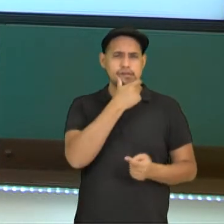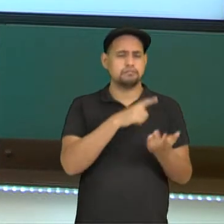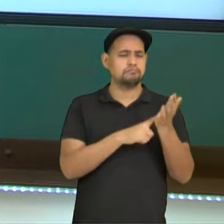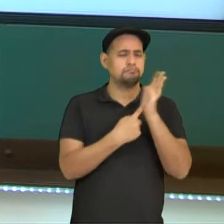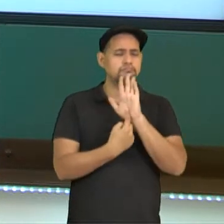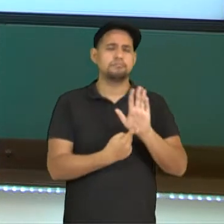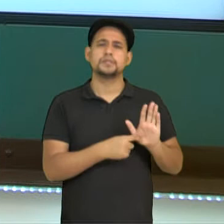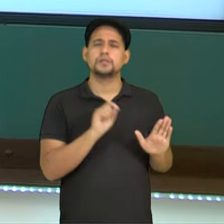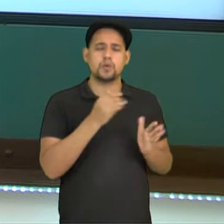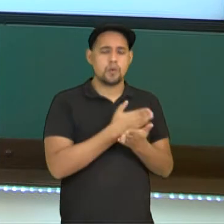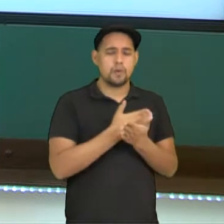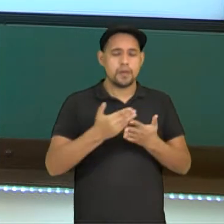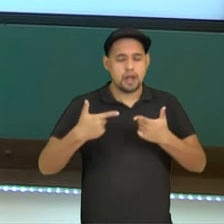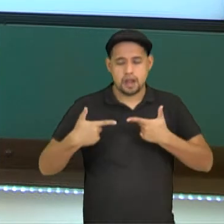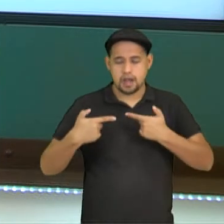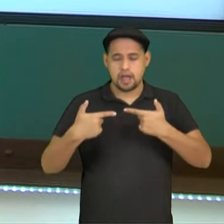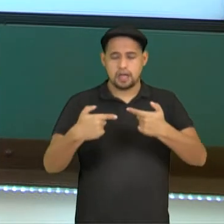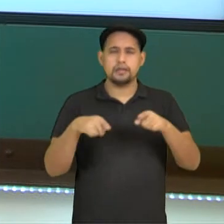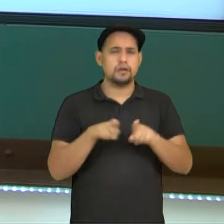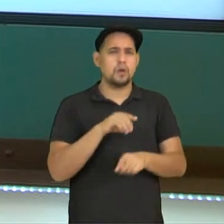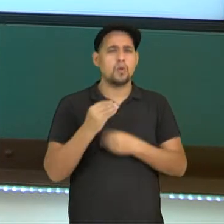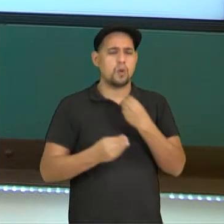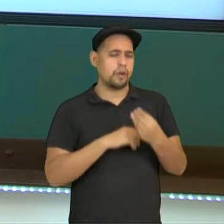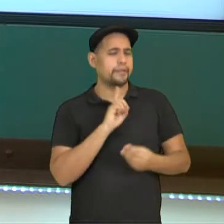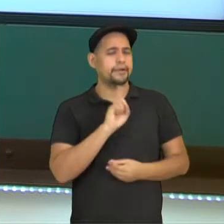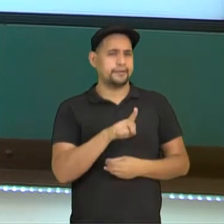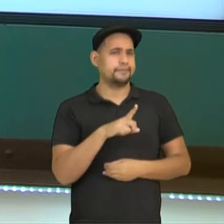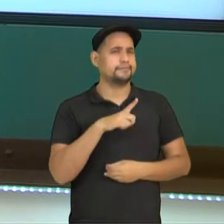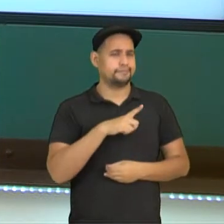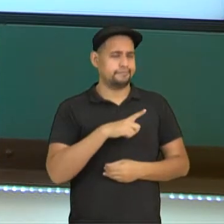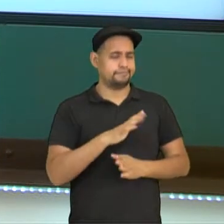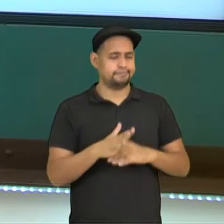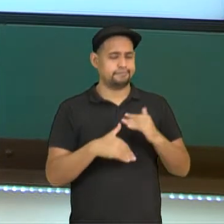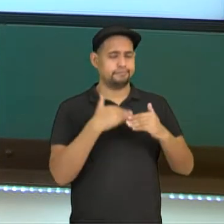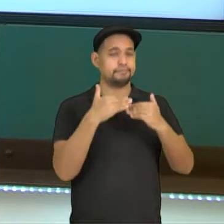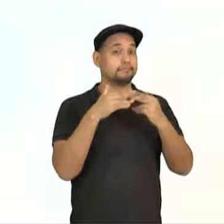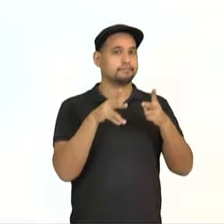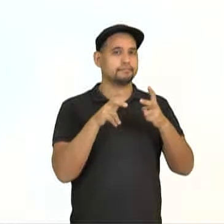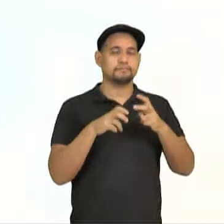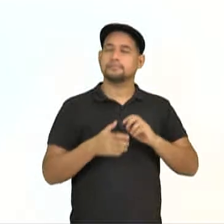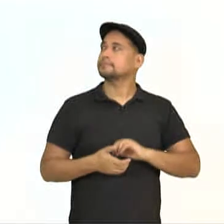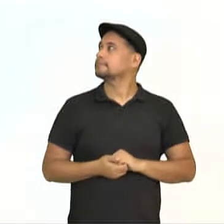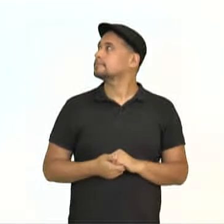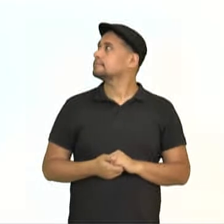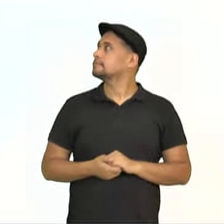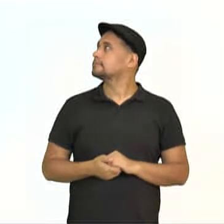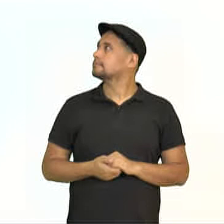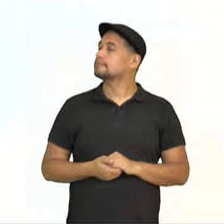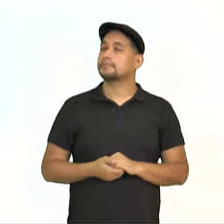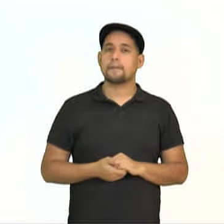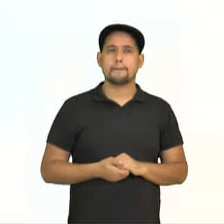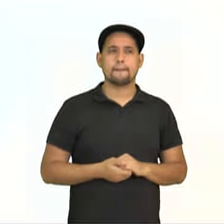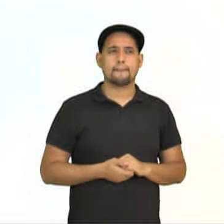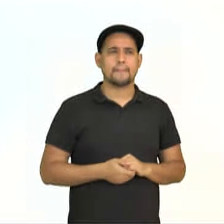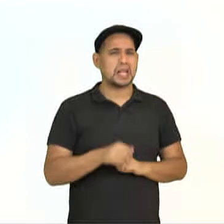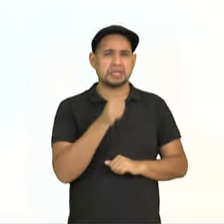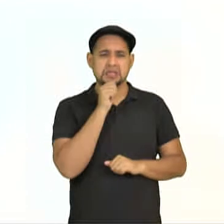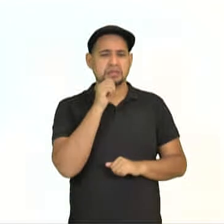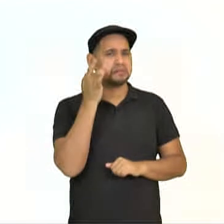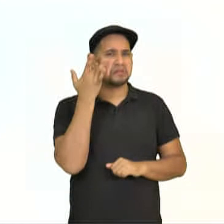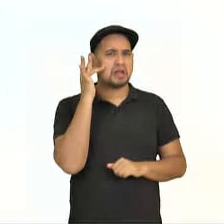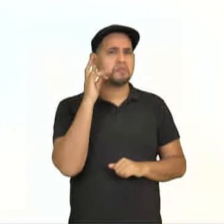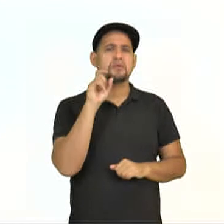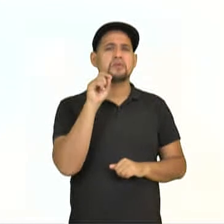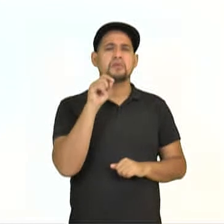sobre esse início da guerra, mostrando ele como ela já estava se desenhando. Acompanhe aqui o texto. Ninguém sabe o